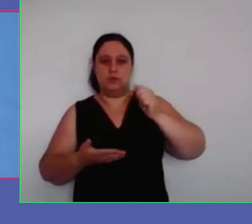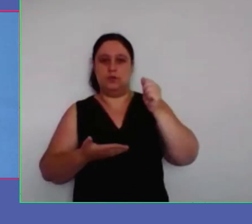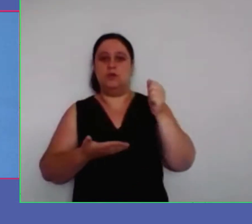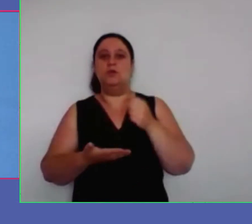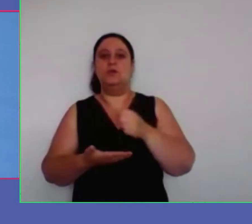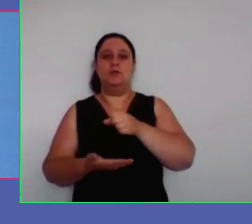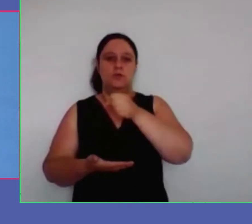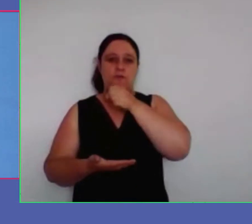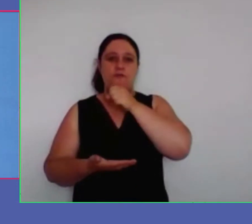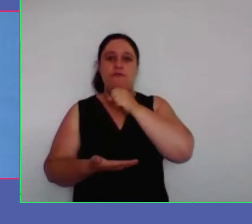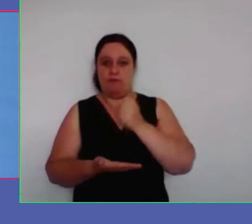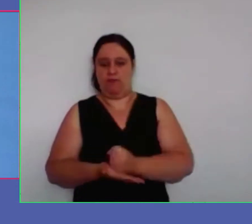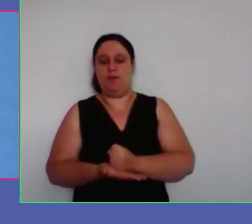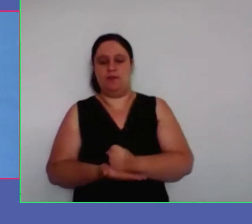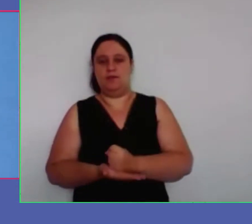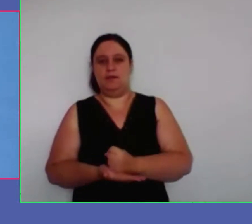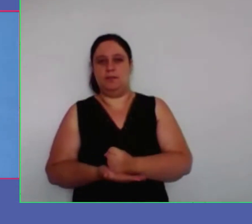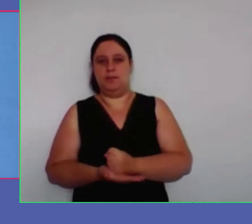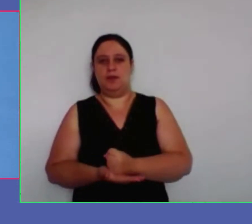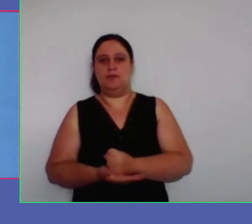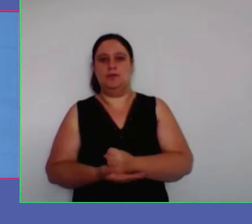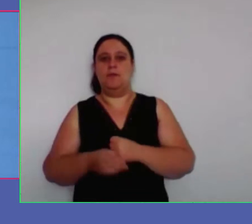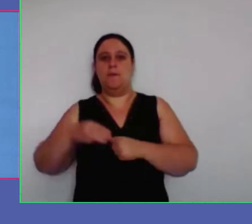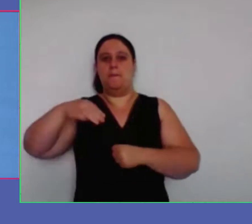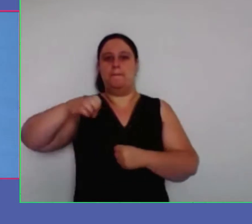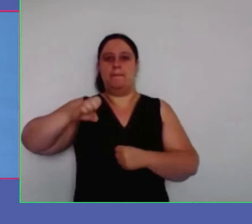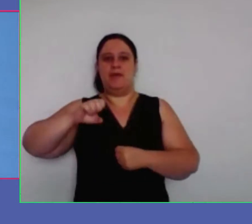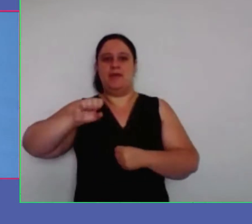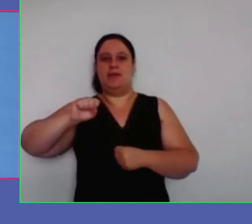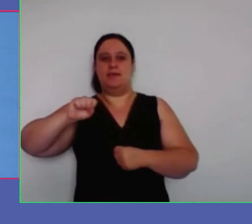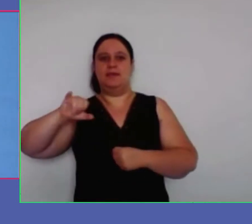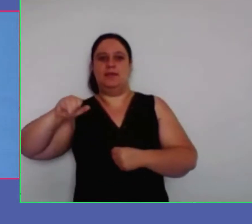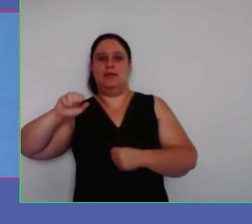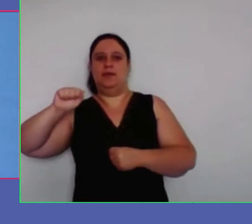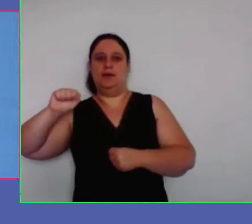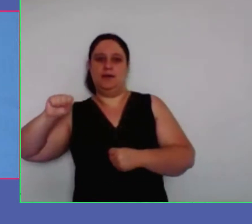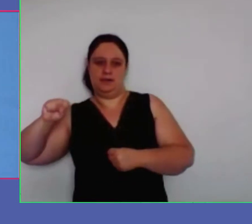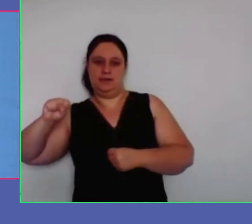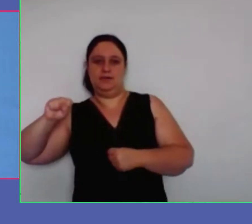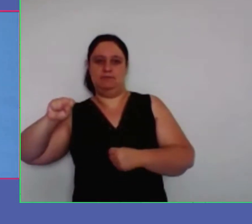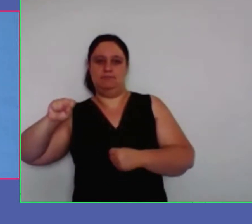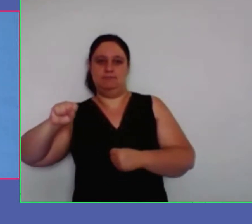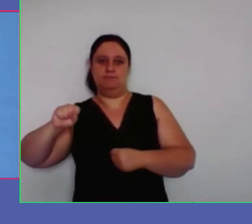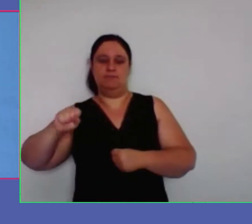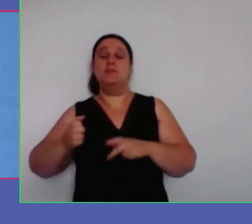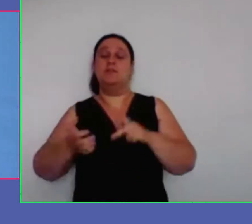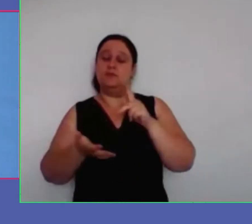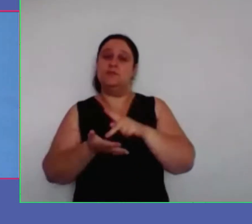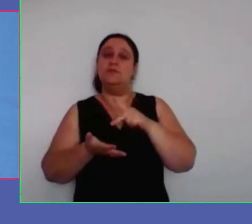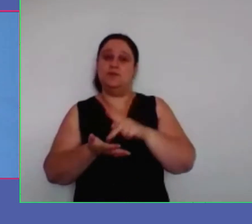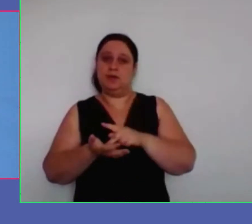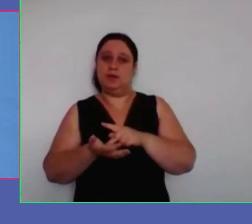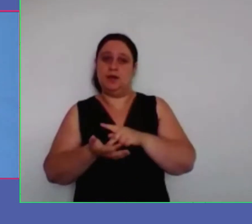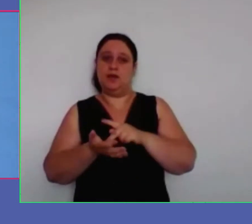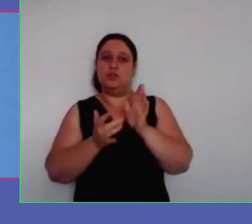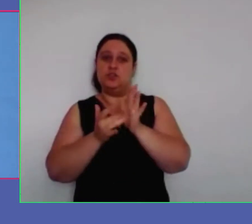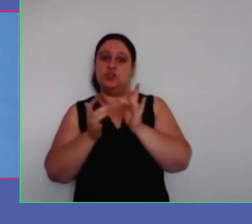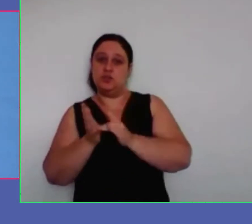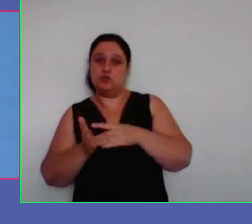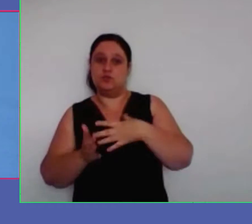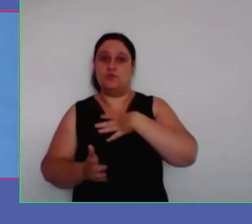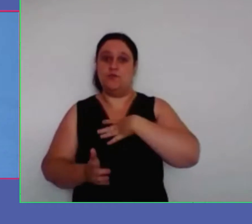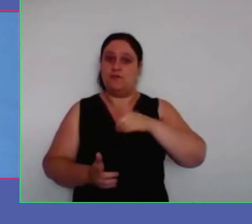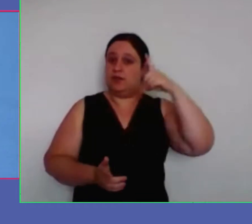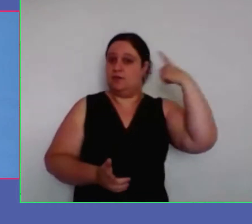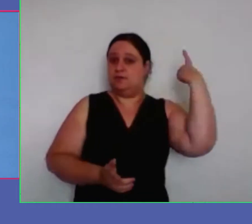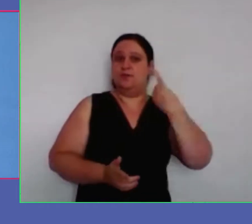vir. E ele de fato, ele é o filho de Davi para herdar para sempre o trono de